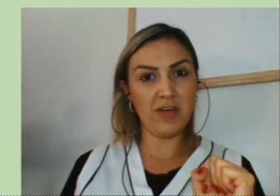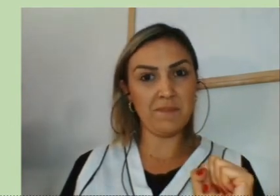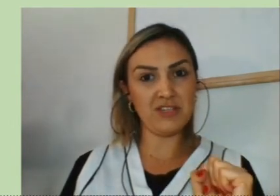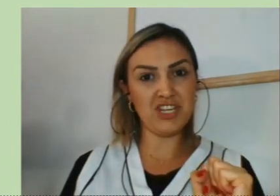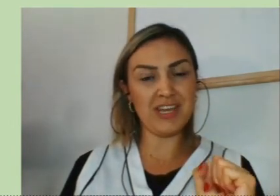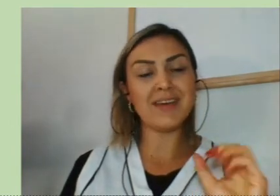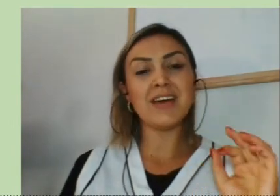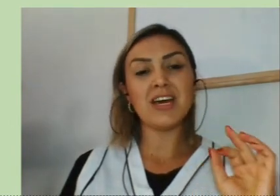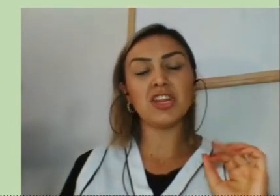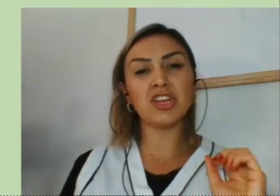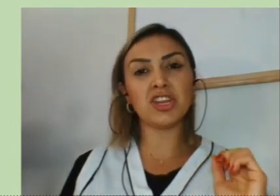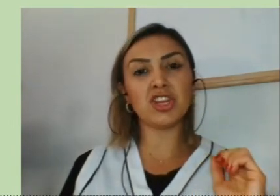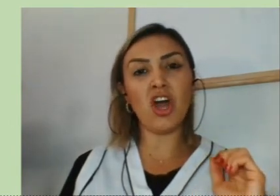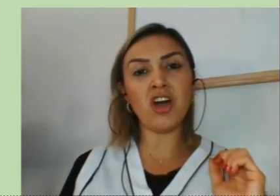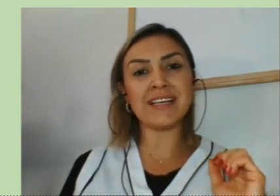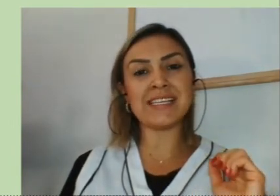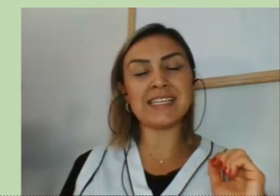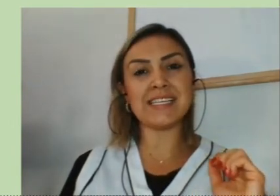Vou repetir.